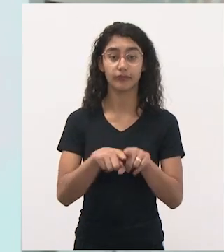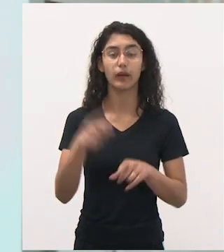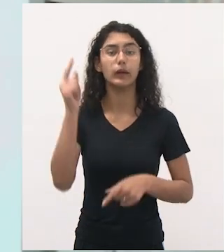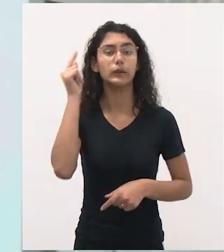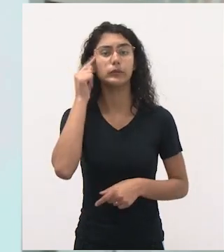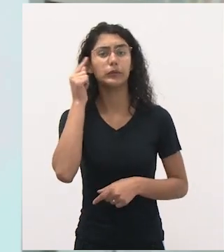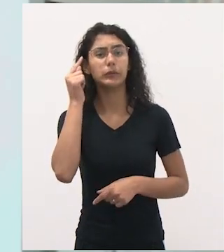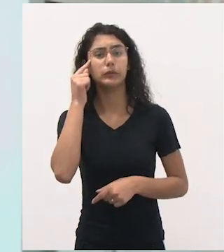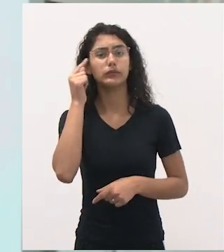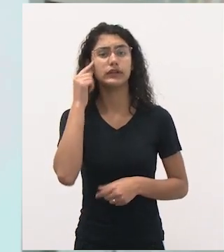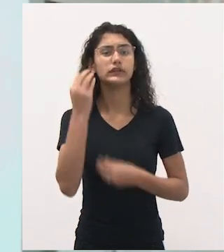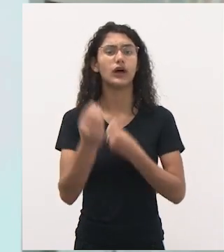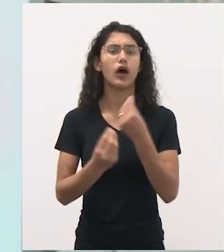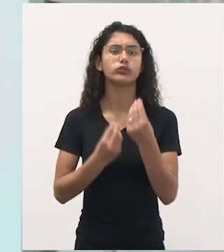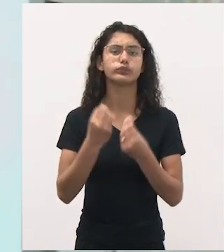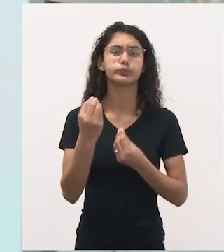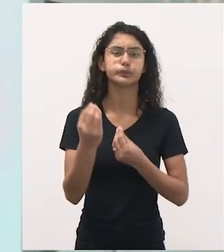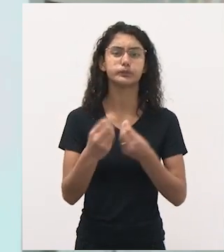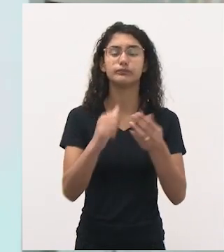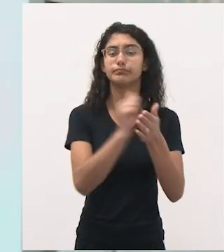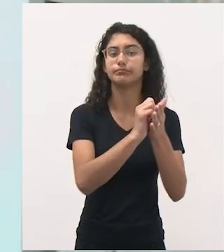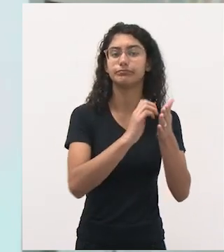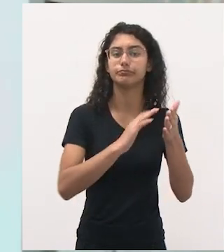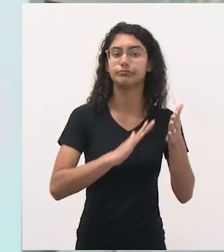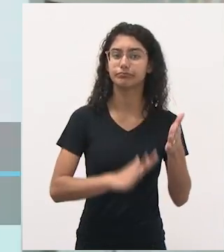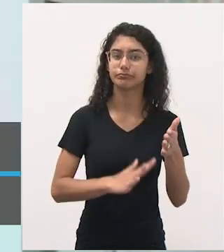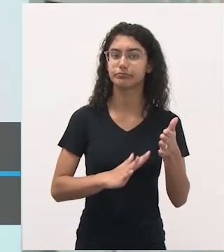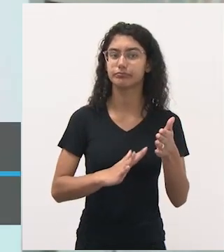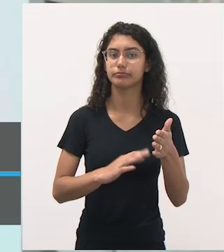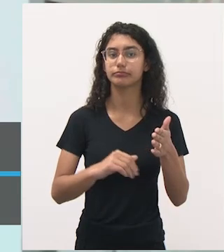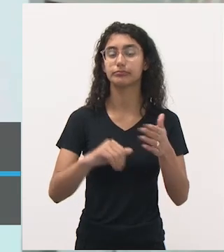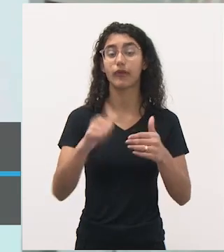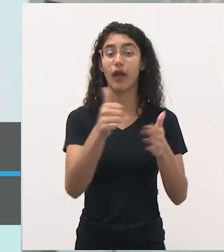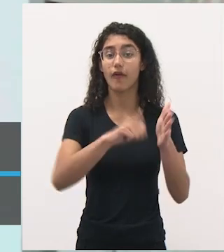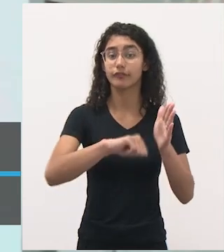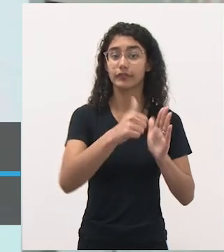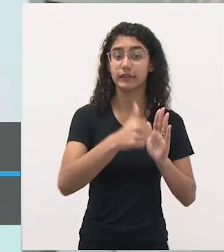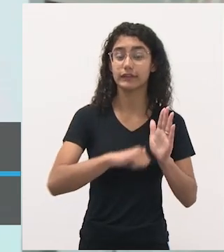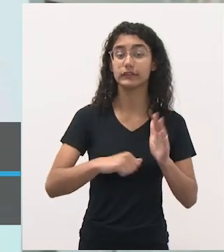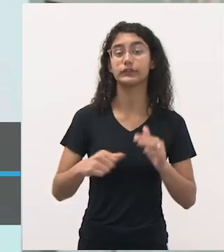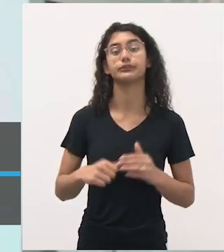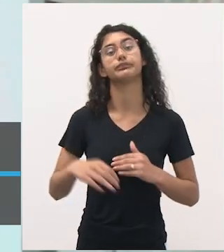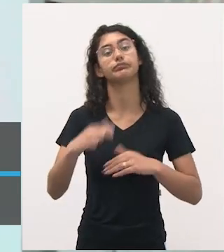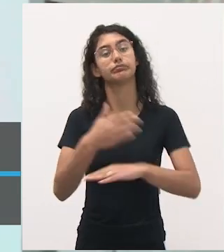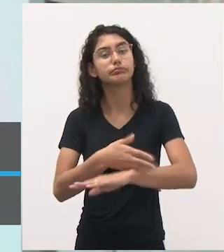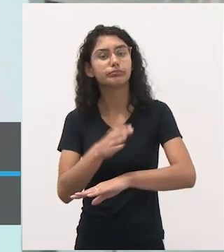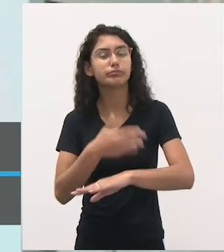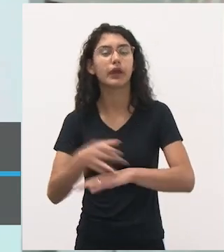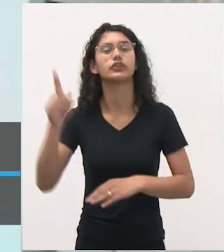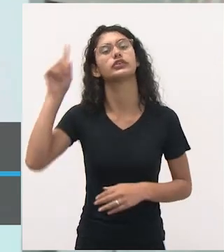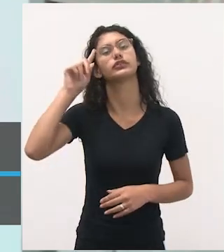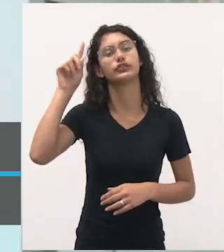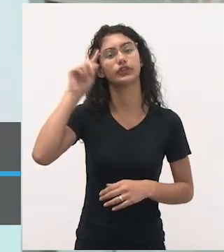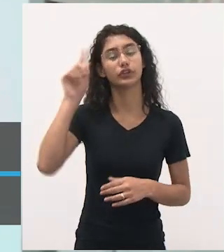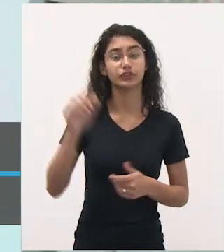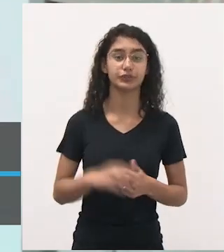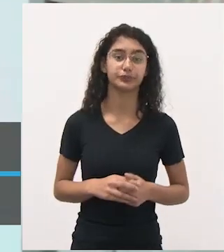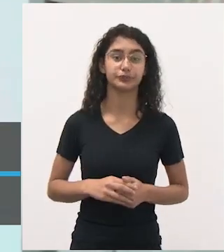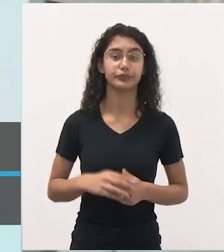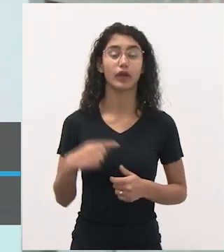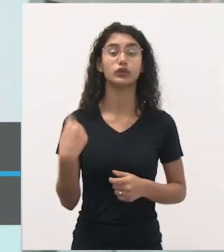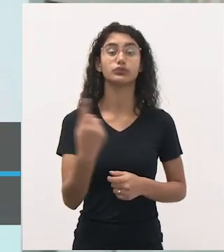refletir onde entra essas avaliações externas na nossa prática cotidiana, né, no nosso momento